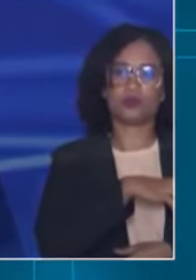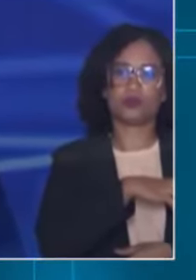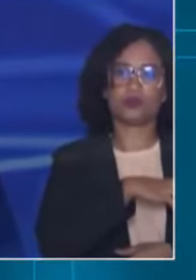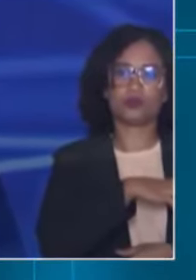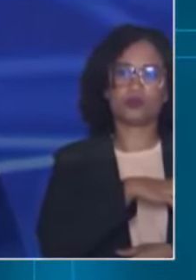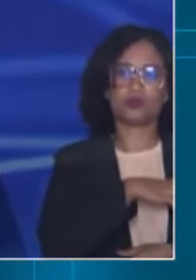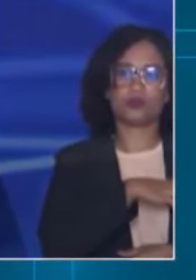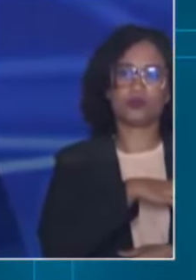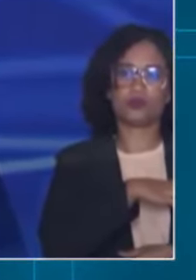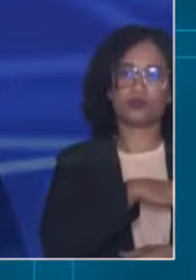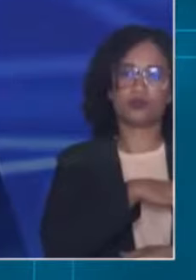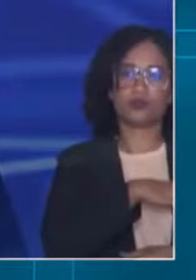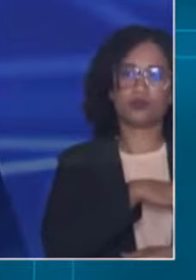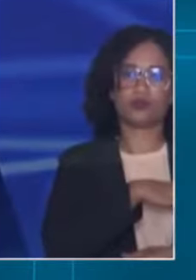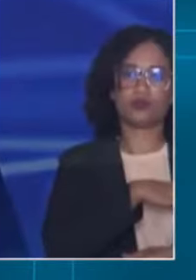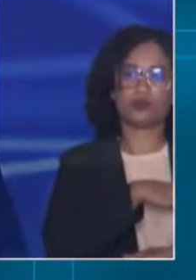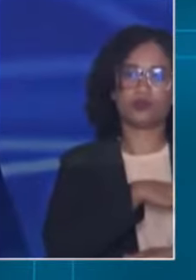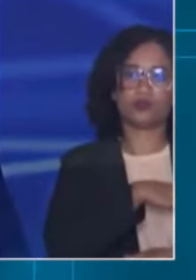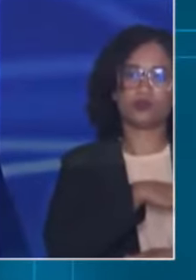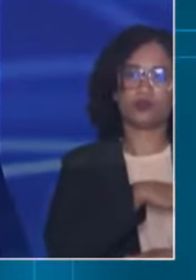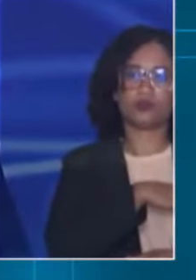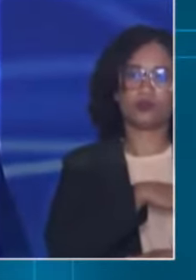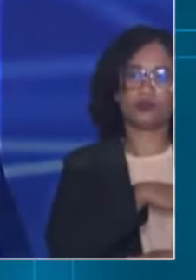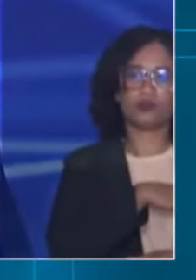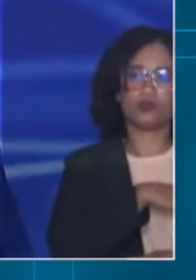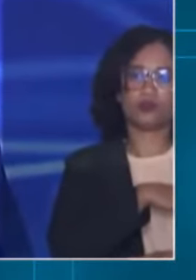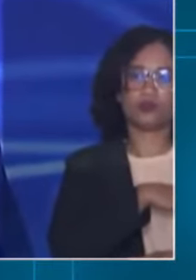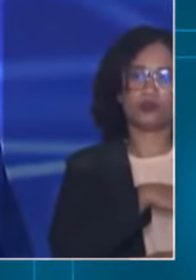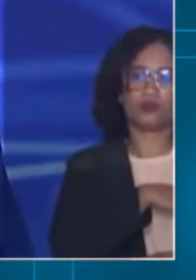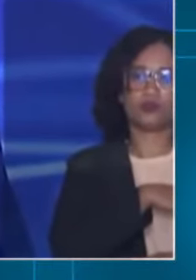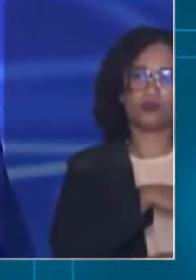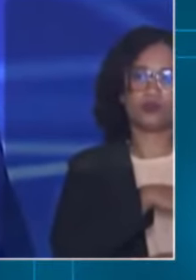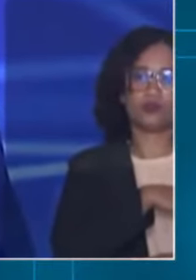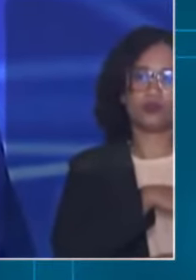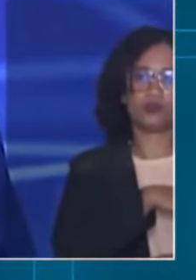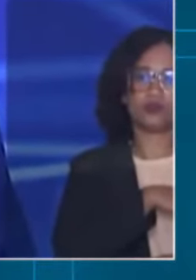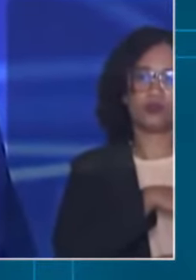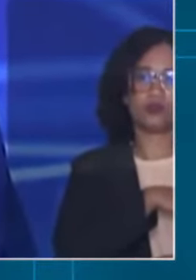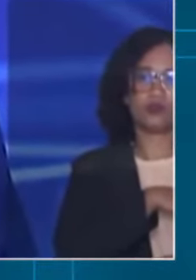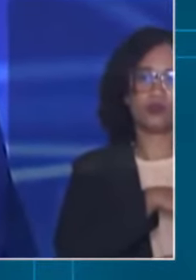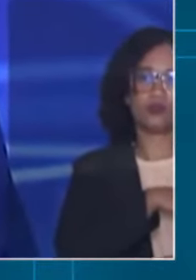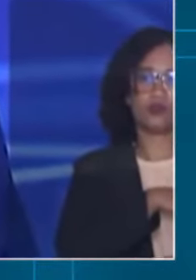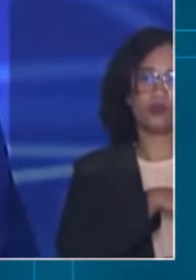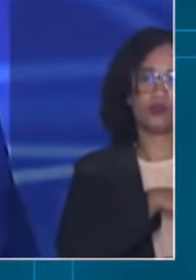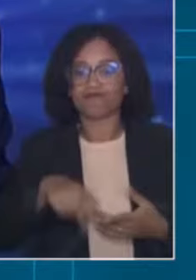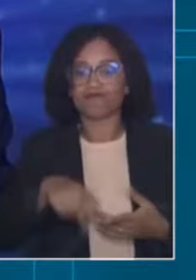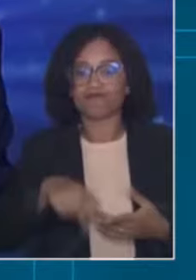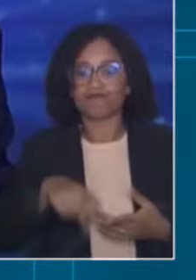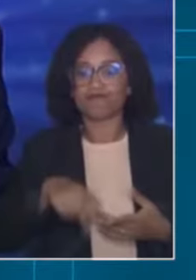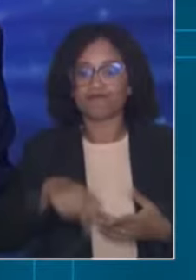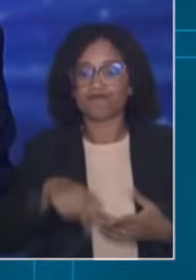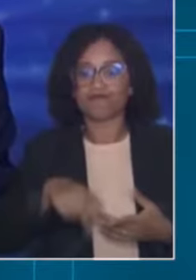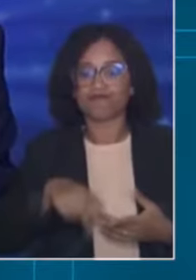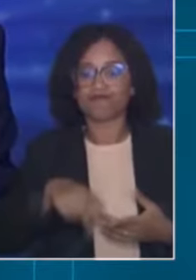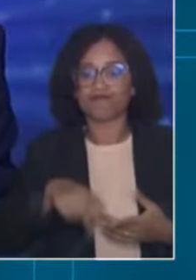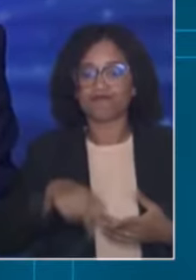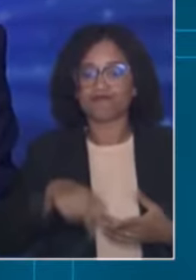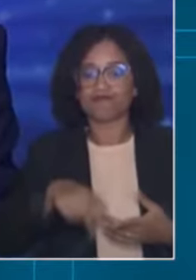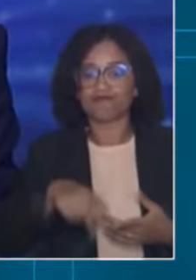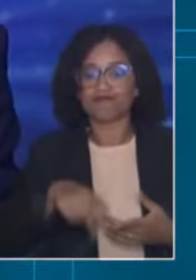forças governistas essas três outras cidades no sentido do segundo turno, porque aqui em Salvador vai ser um baile. Vai ser um baile,